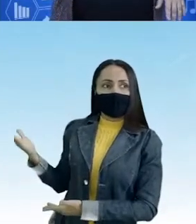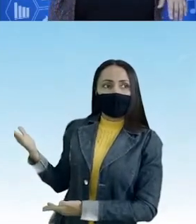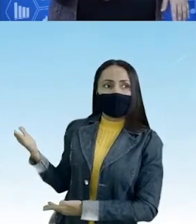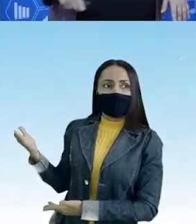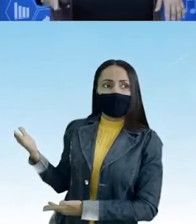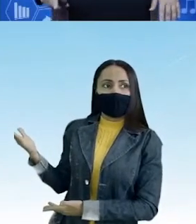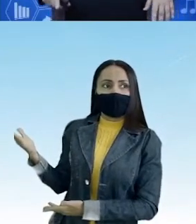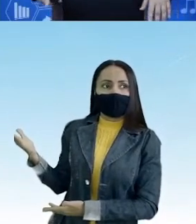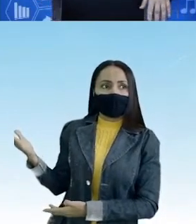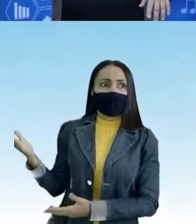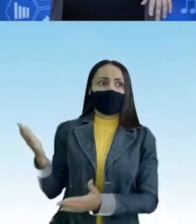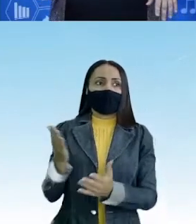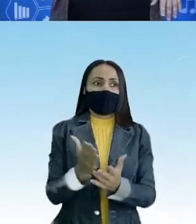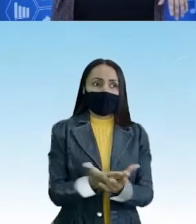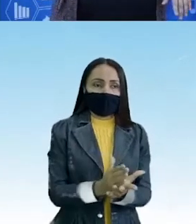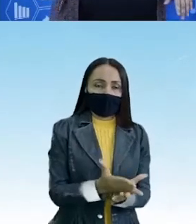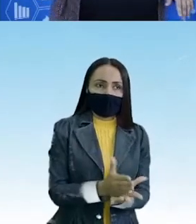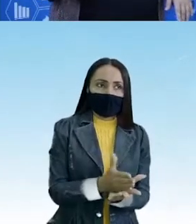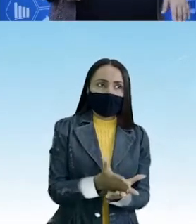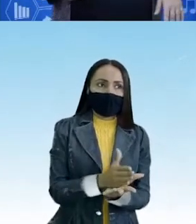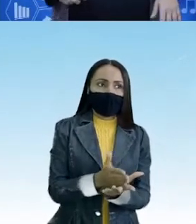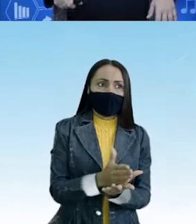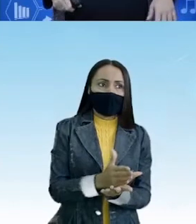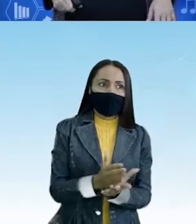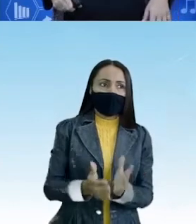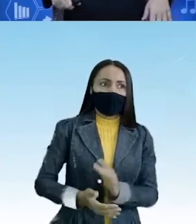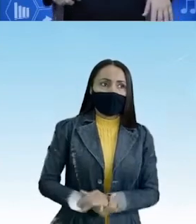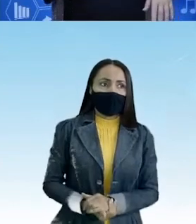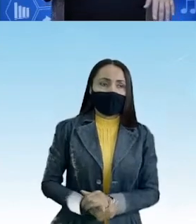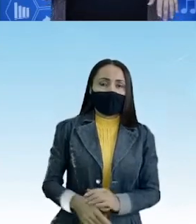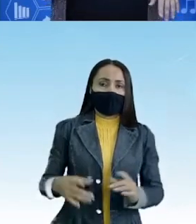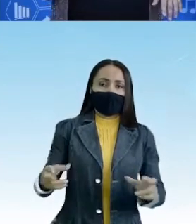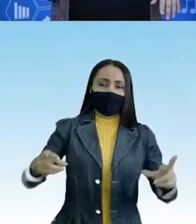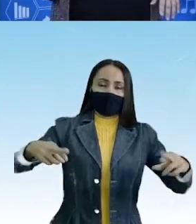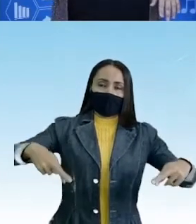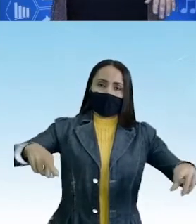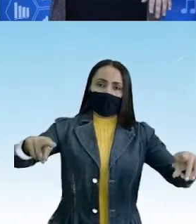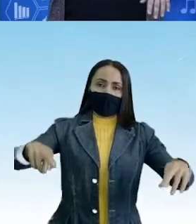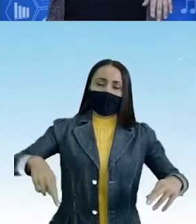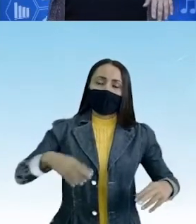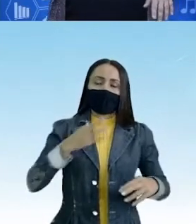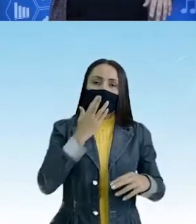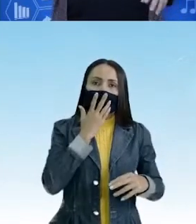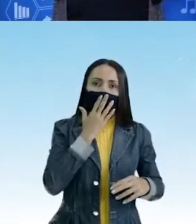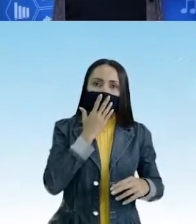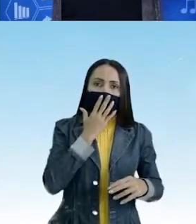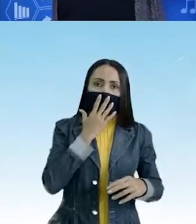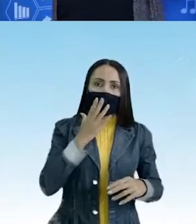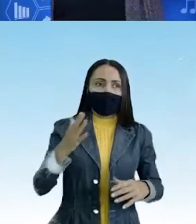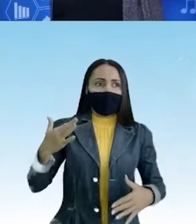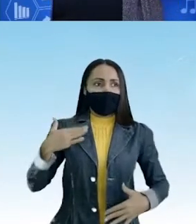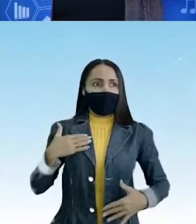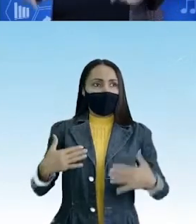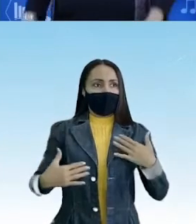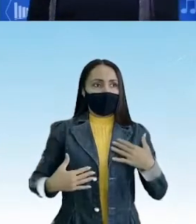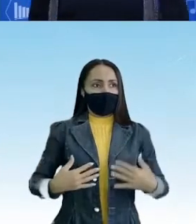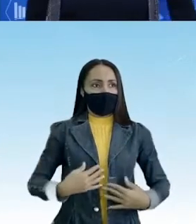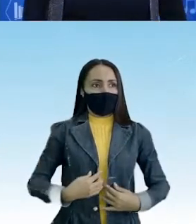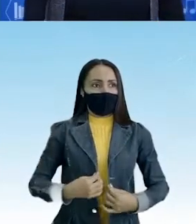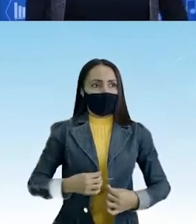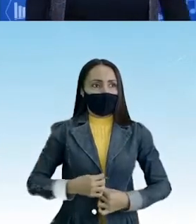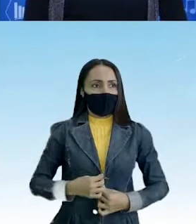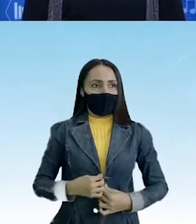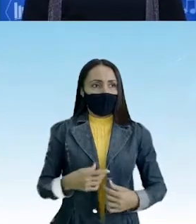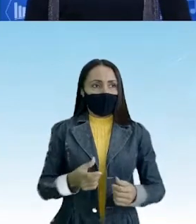A macaxeira, a rede coloridas, oxa, a vestimenta ali, ó, brincando de arco e